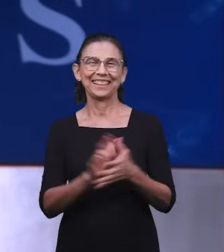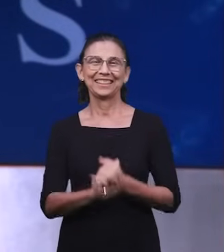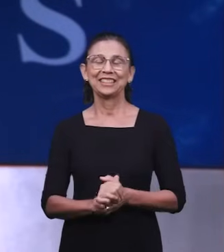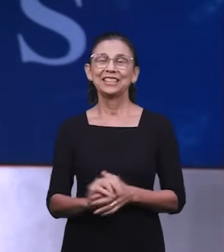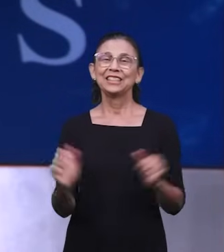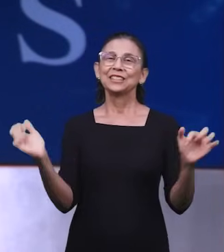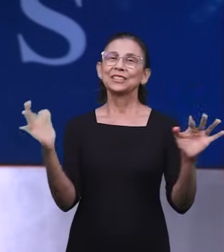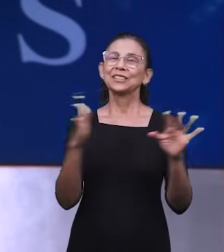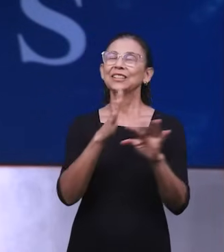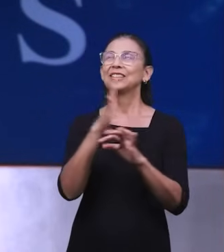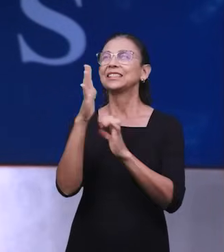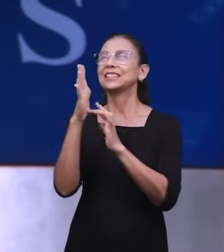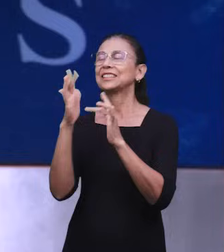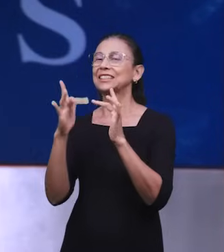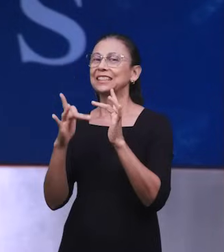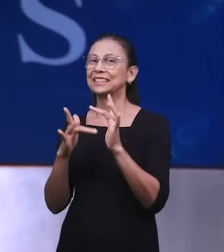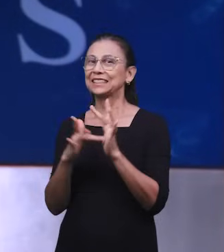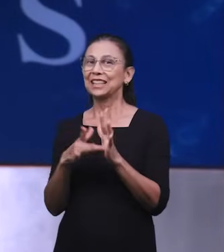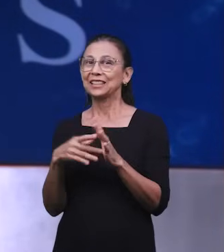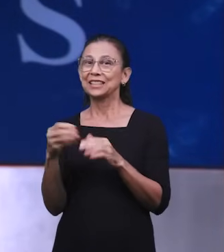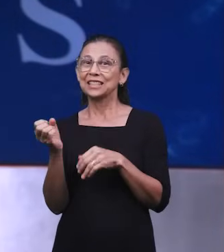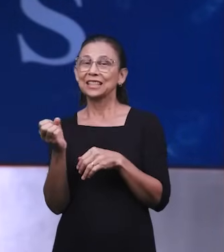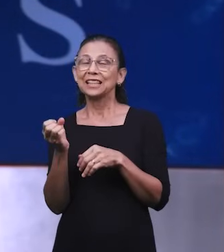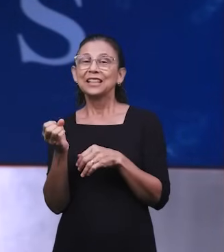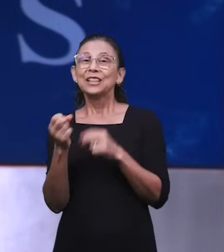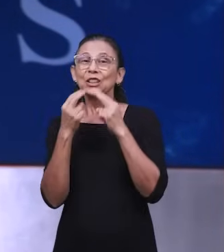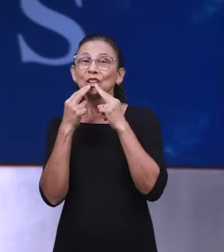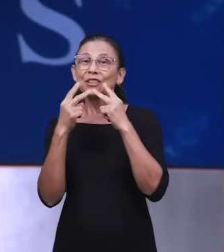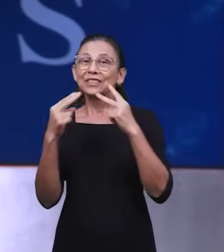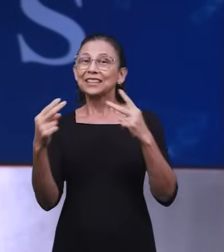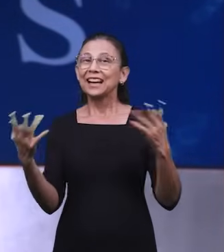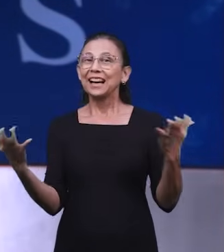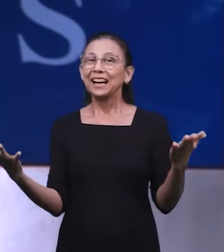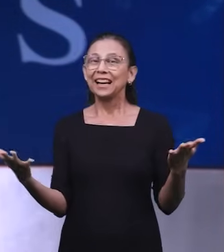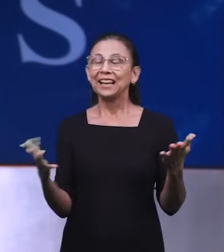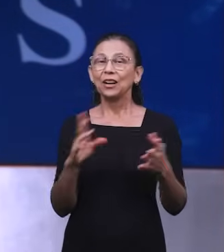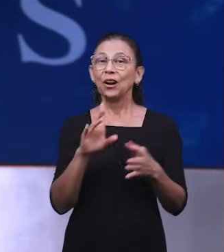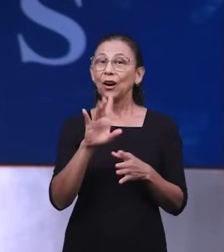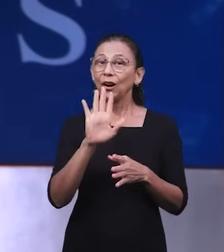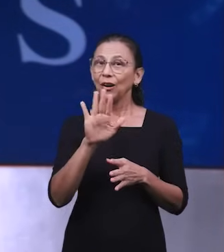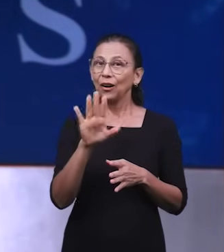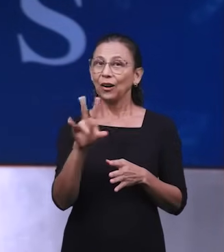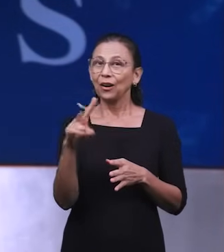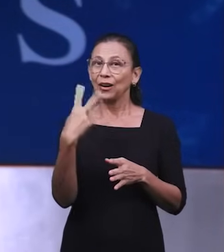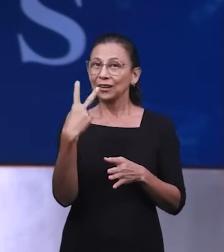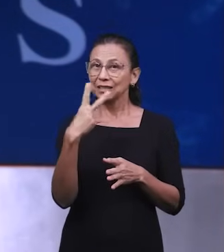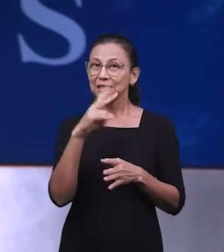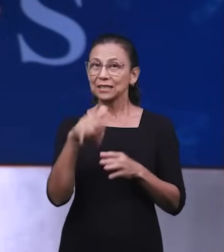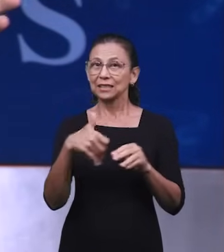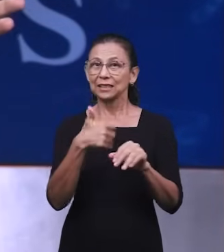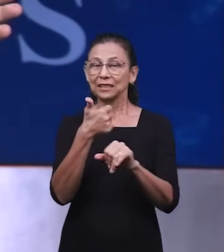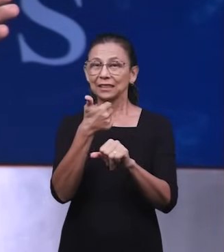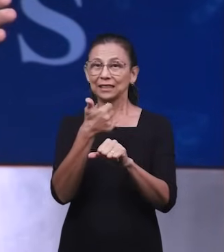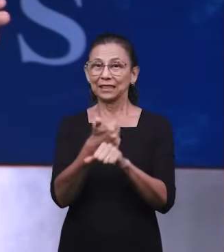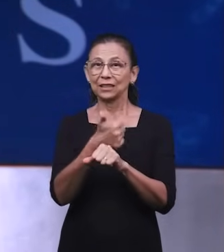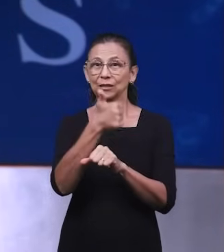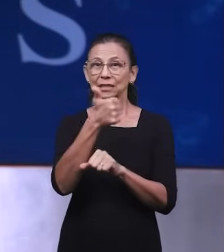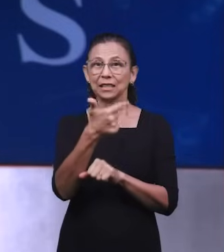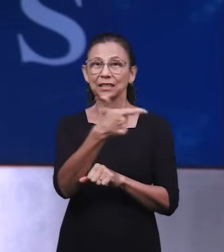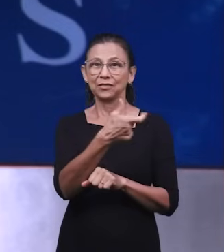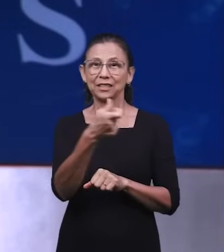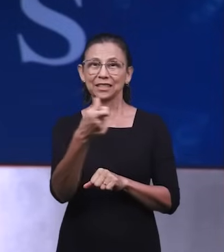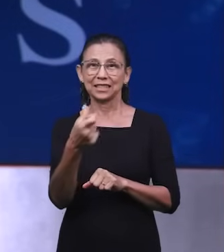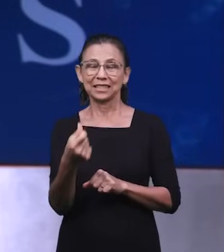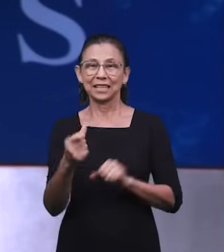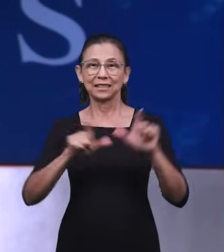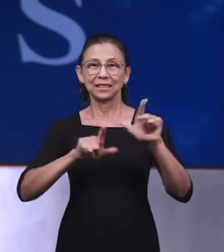Glória a Jesus por essa novidade aqui na nossa grade. Você que nos assiste no canal 126 da Parabólica, no RO, no canal aberto.